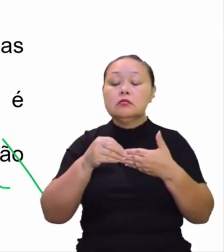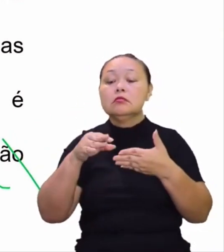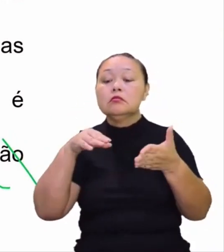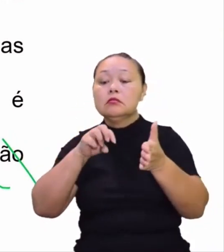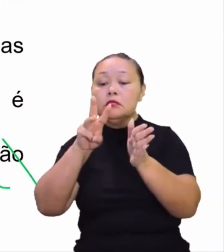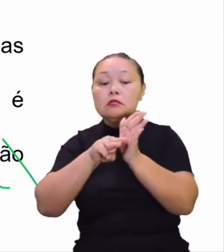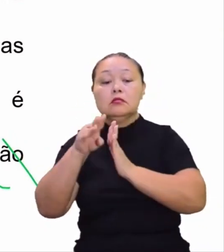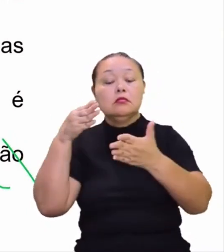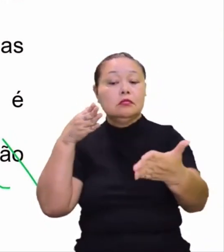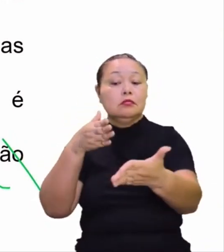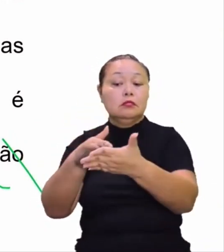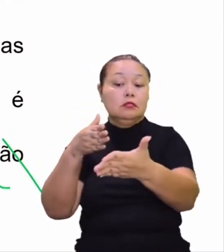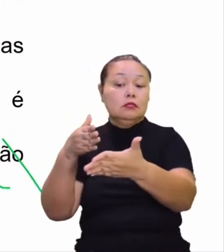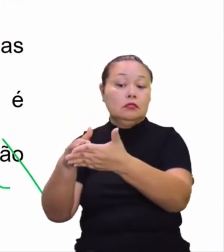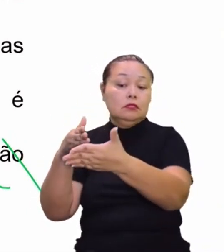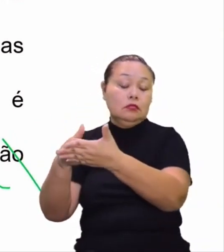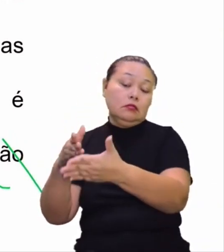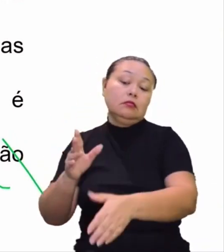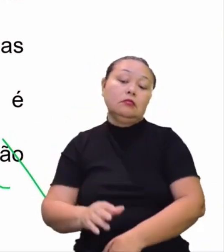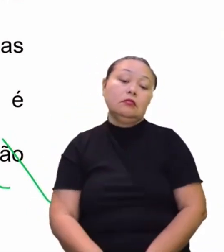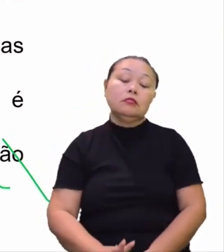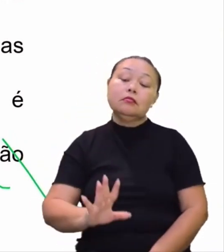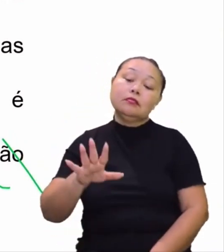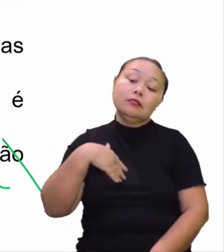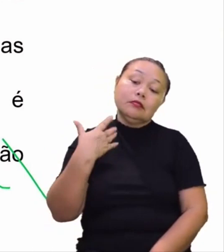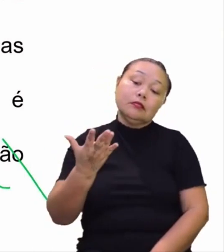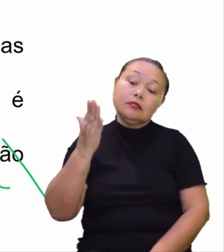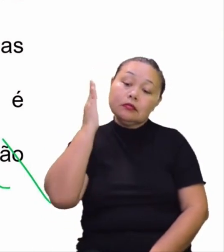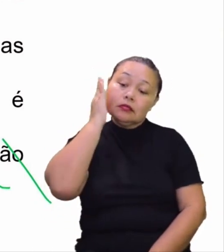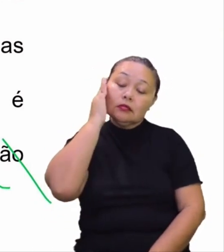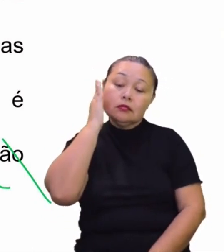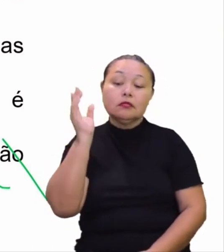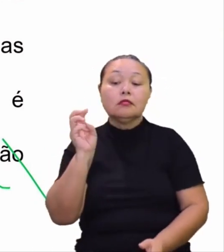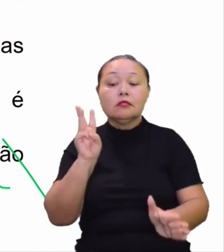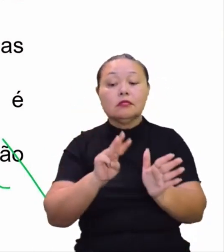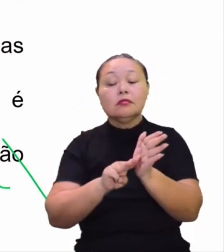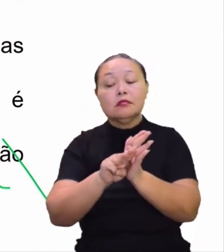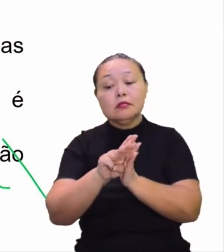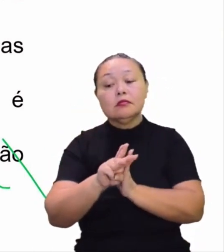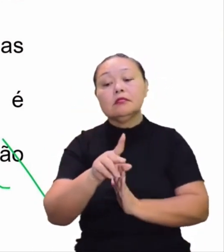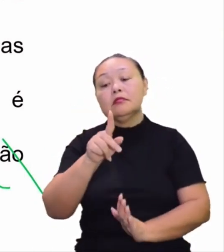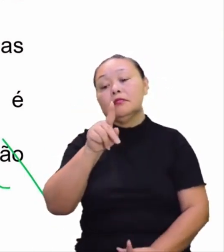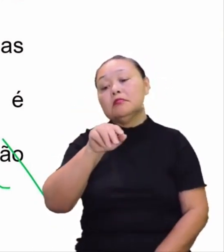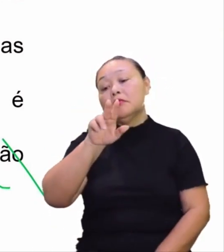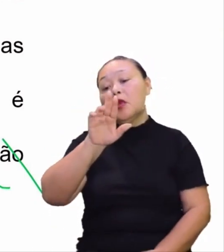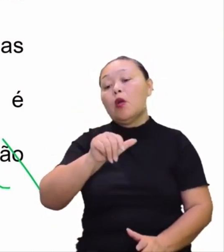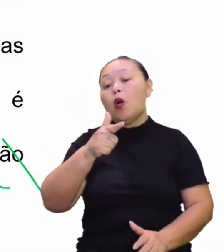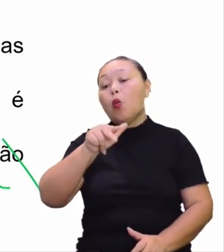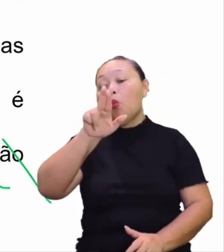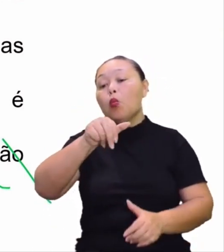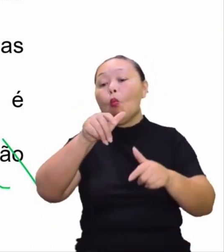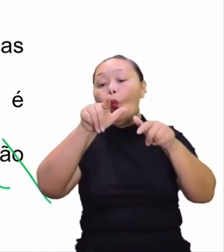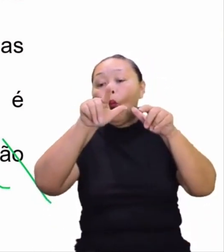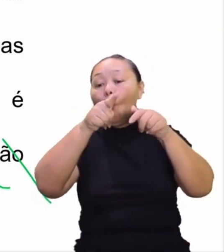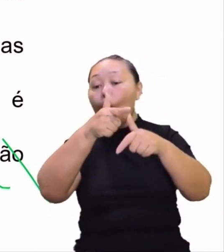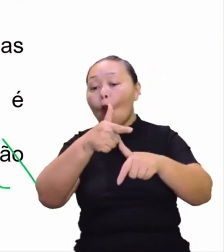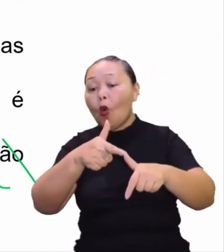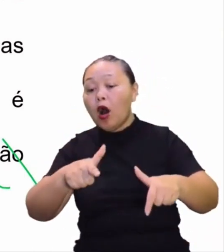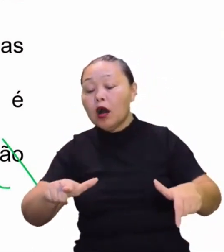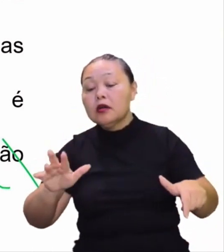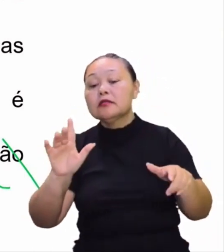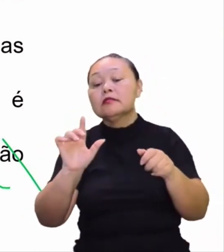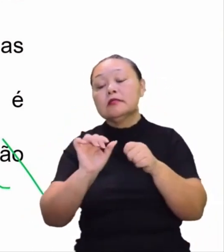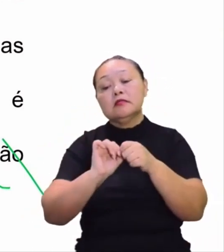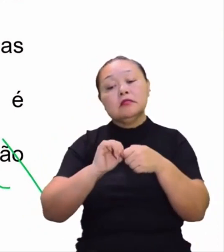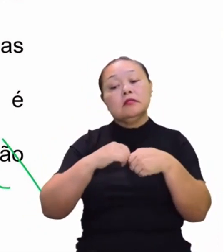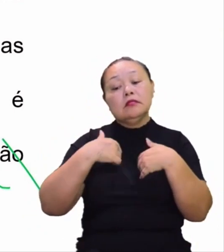Rio Madeira é limitada. Então, a gente sabe que o Rio Madeira é um rio perene, né? Que nunca seca. Então, a gente